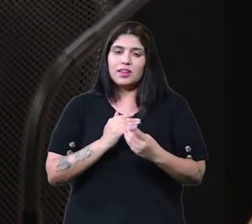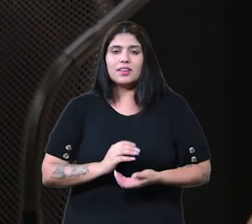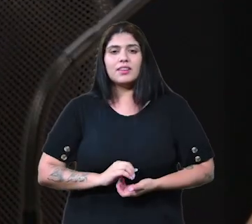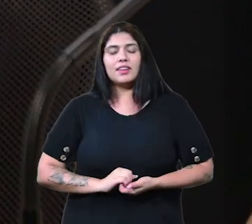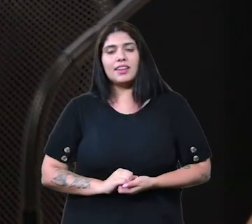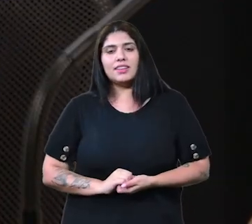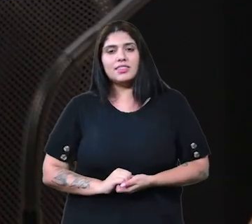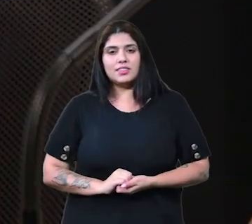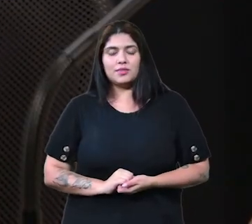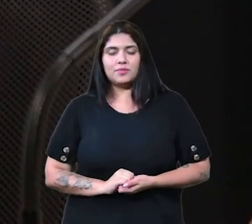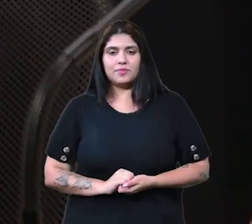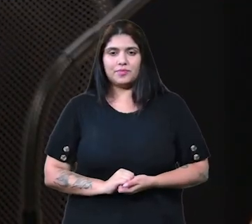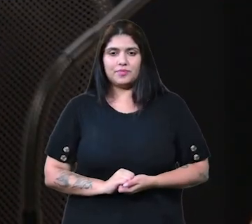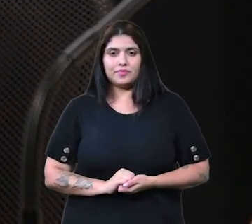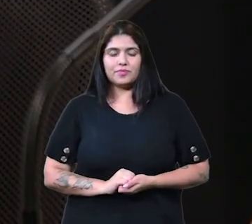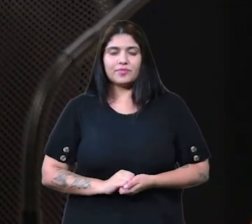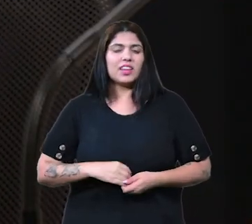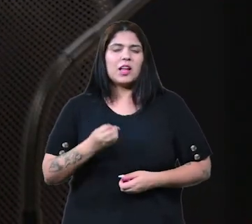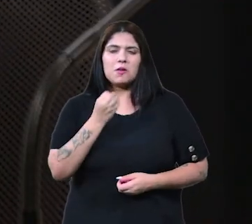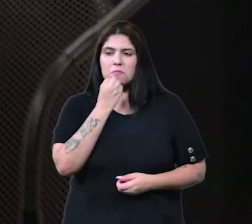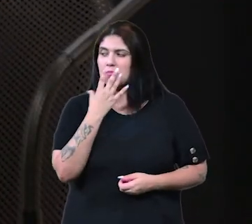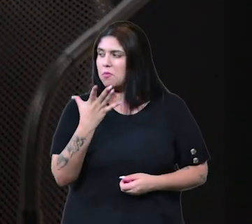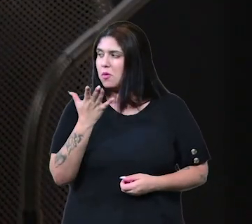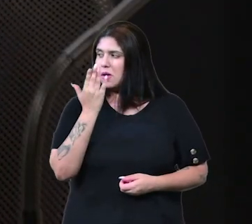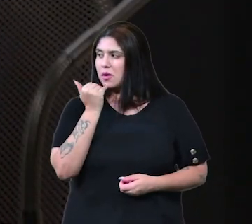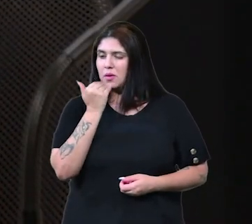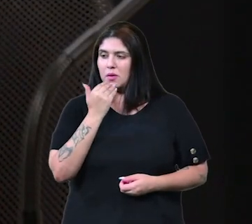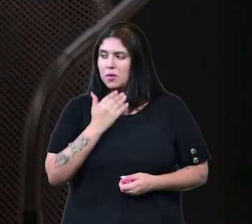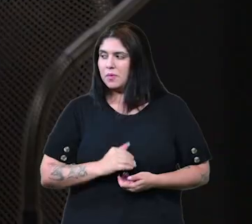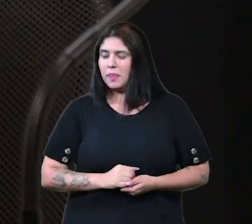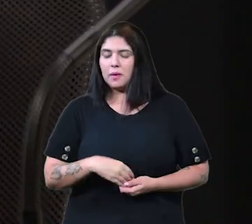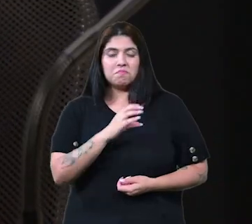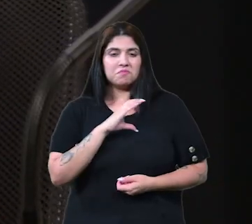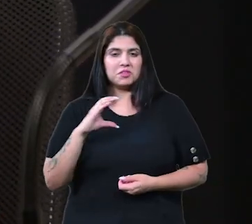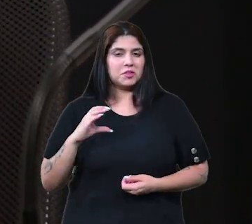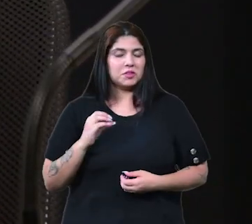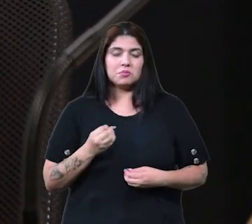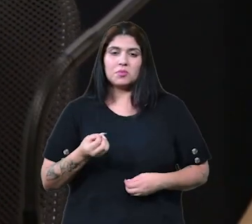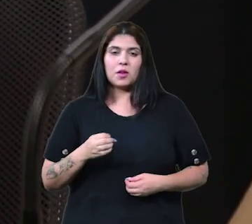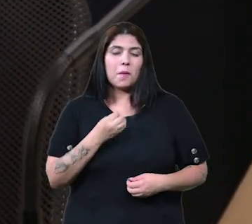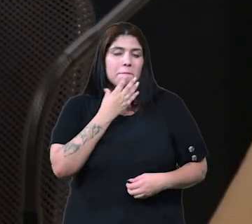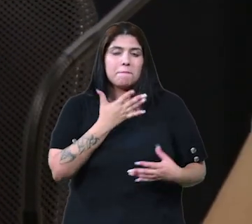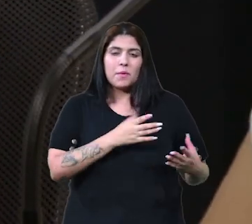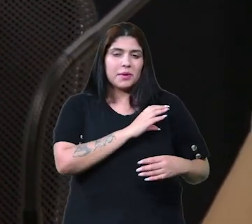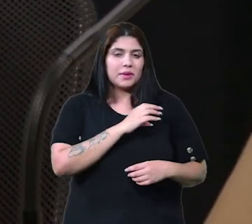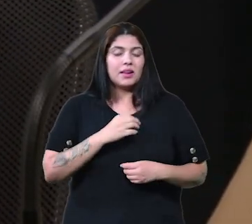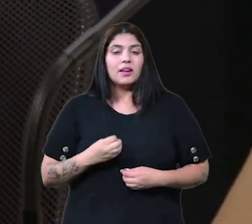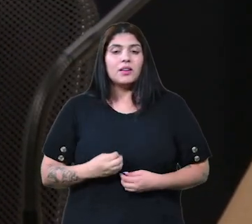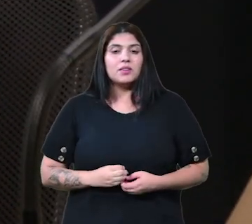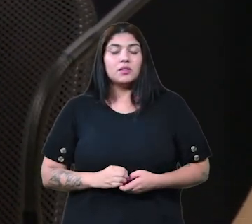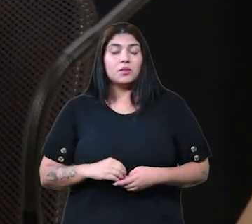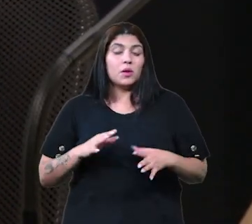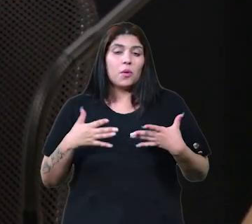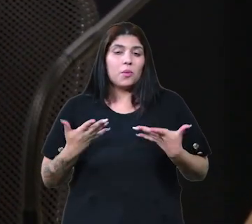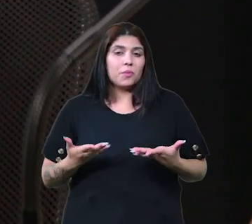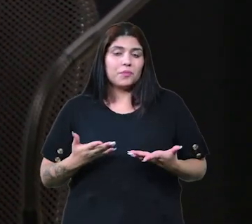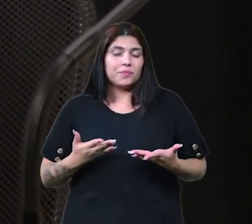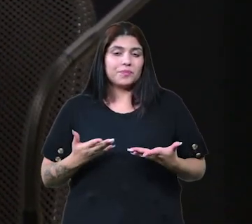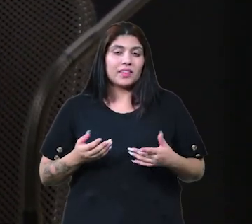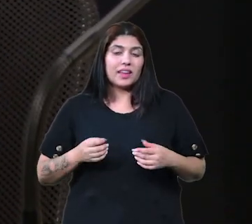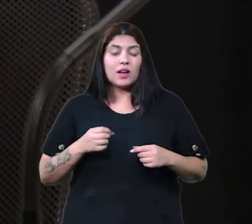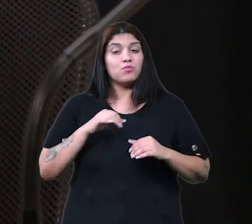Até essa questão da alimentação, é comum a gente ver um biscoitinho, um cafezinho, né, nos espaços. Sim. Então, isso é uma forma da gente estar